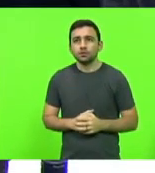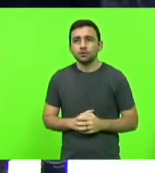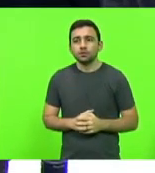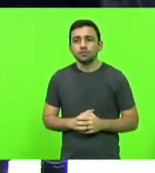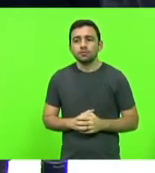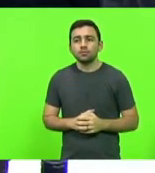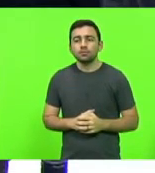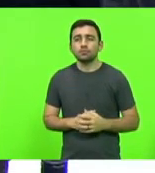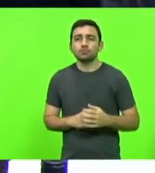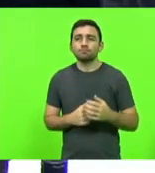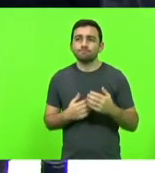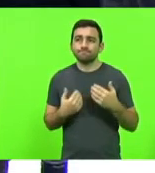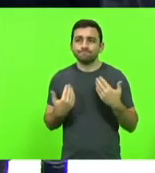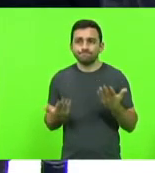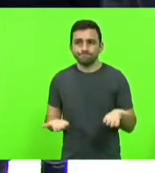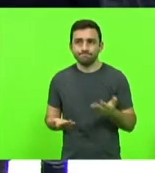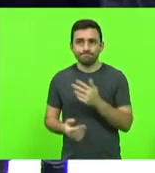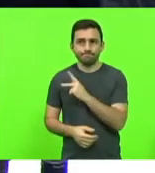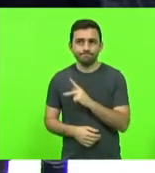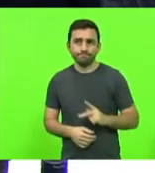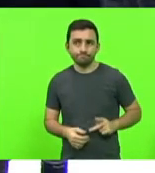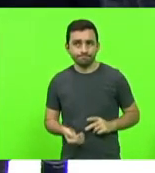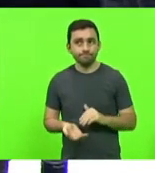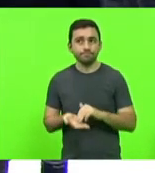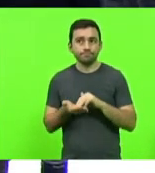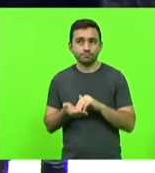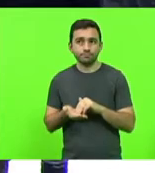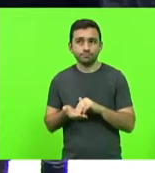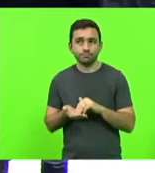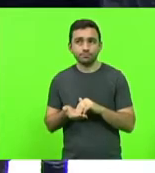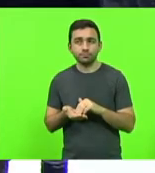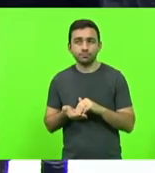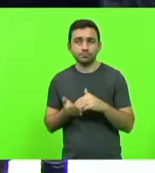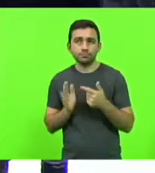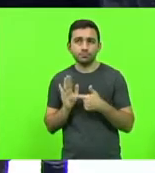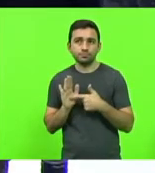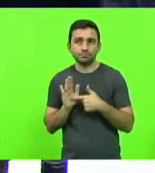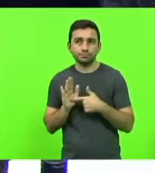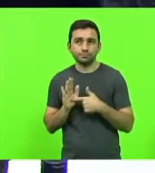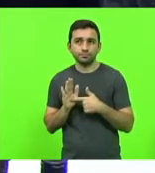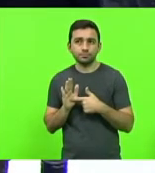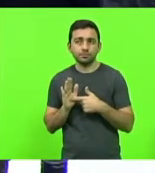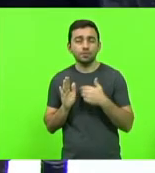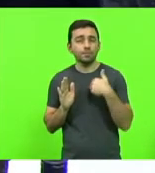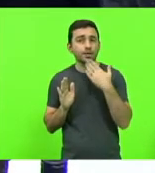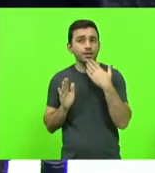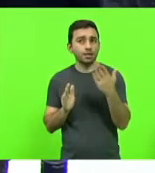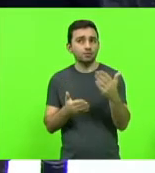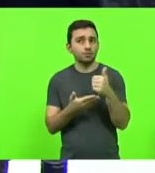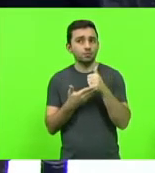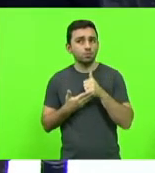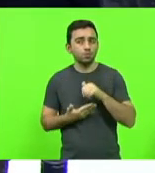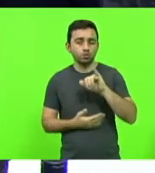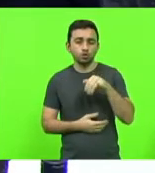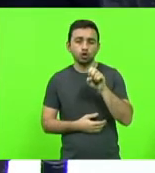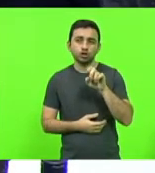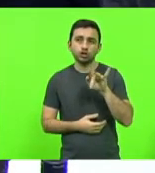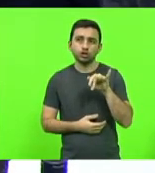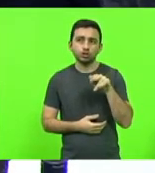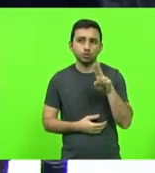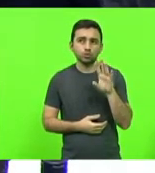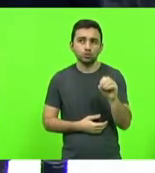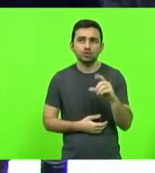Pois bem, senhor presidente, a moção em tela, no qual eu peço apoio ao senador Jorginho Melo, nós temos